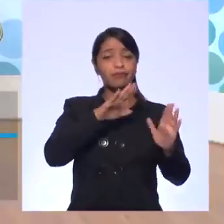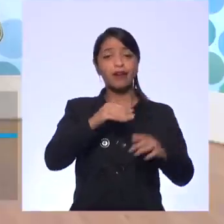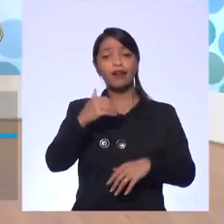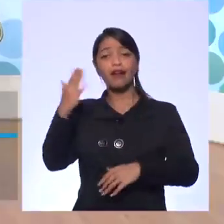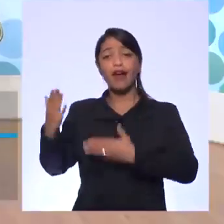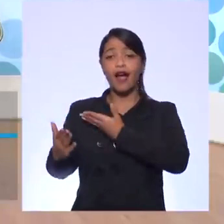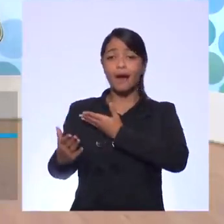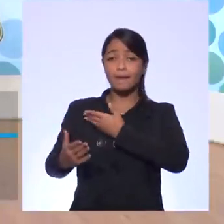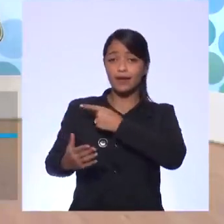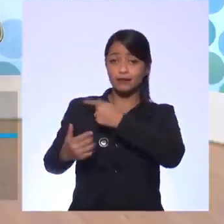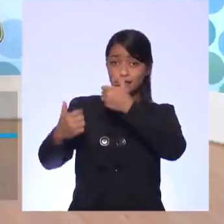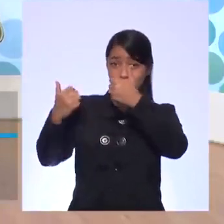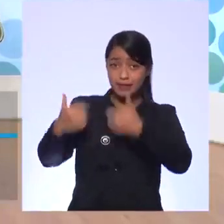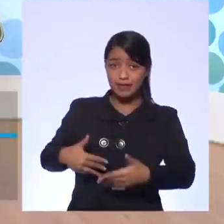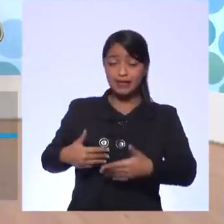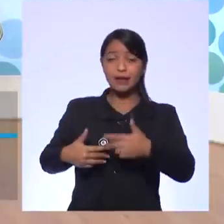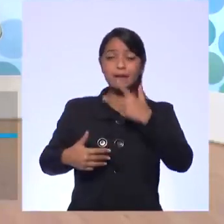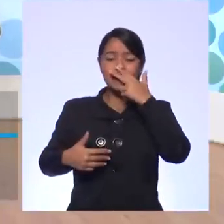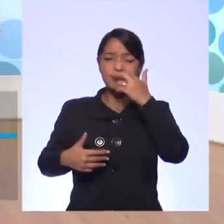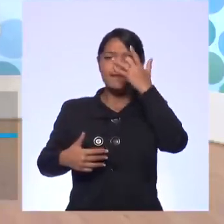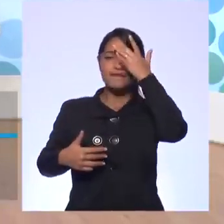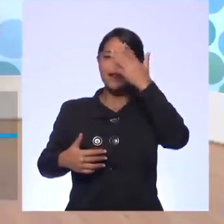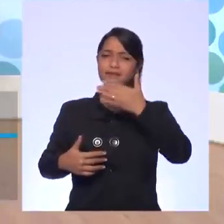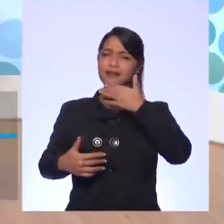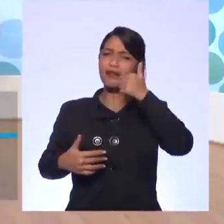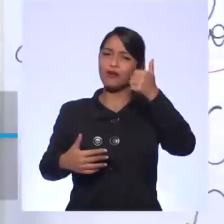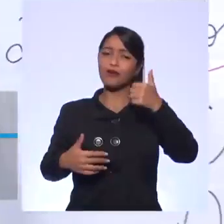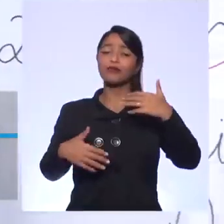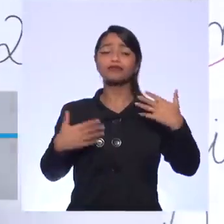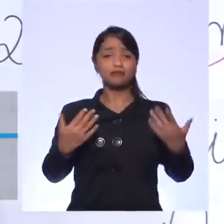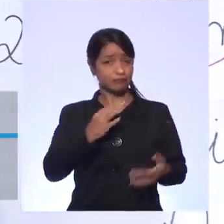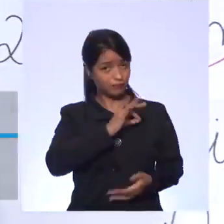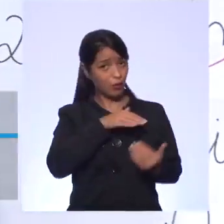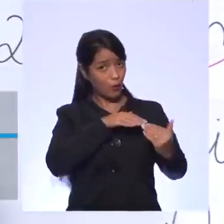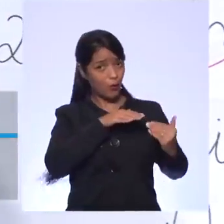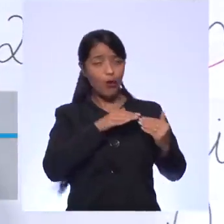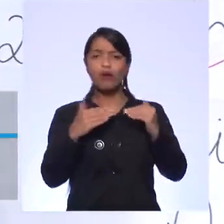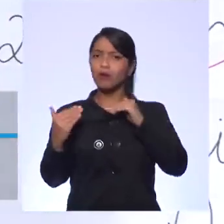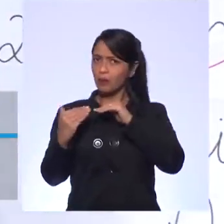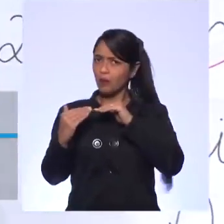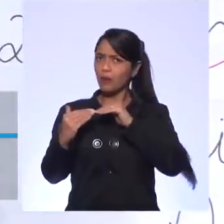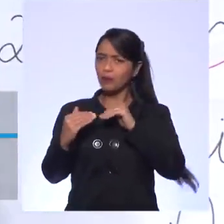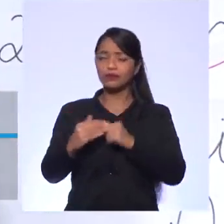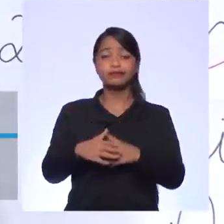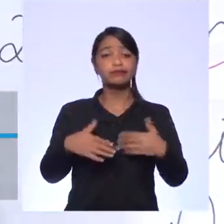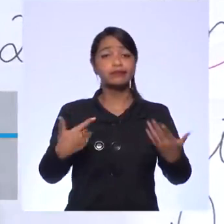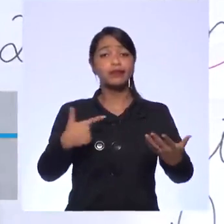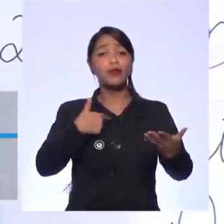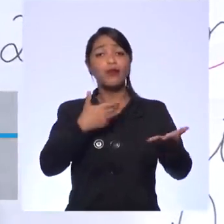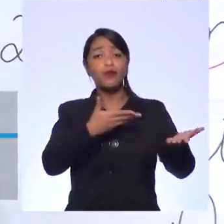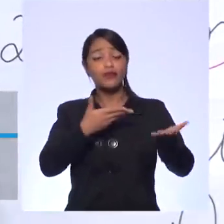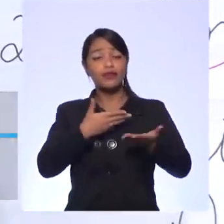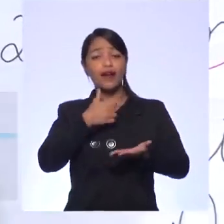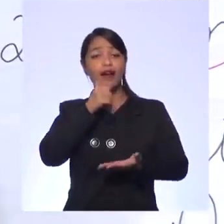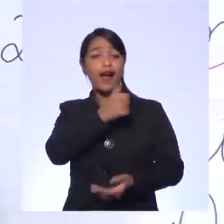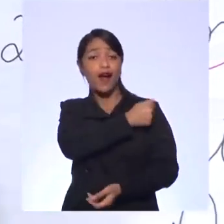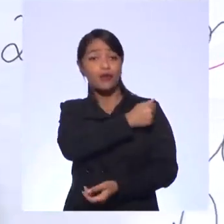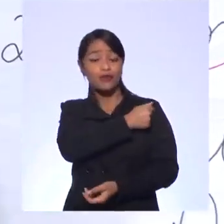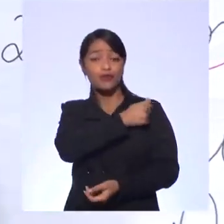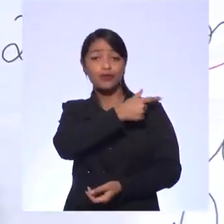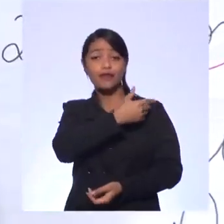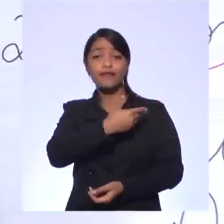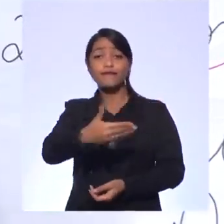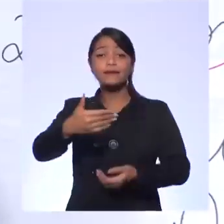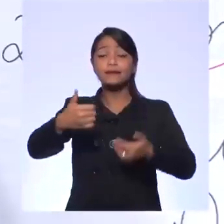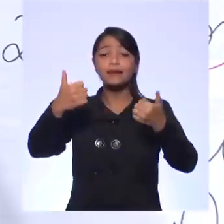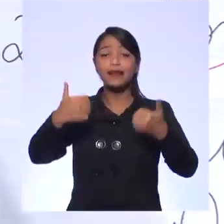né? Verdade. Então, eu convidei uma estudante para que ela explique para vocês esse conceito de cidadania, está bem? Então, vou colocar na tela